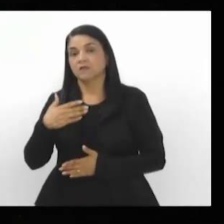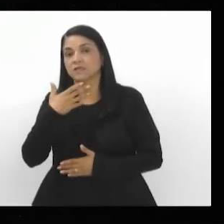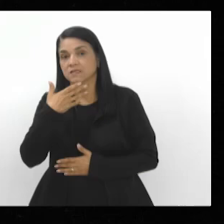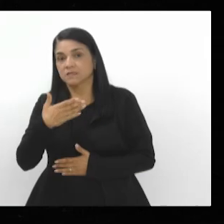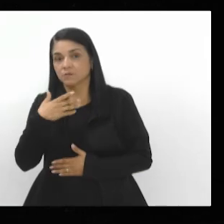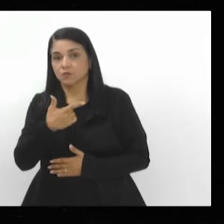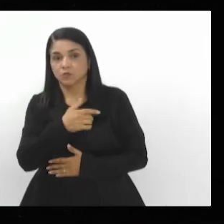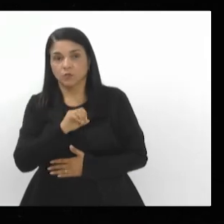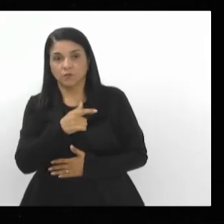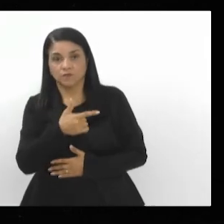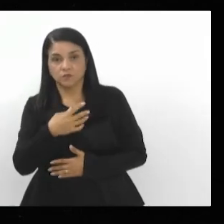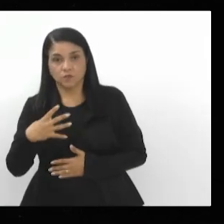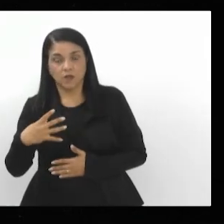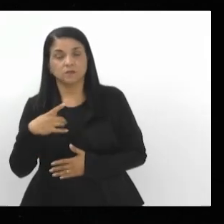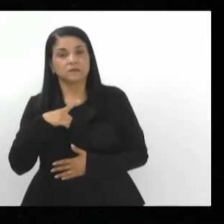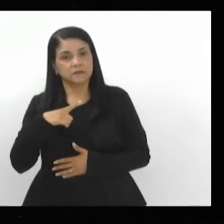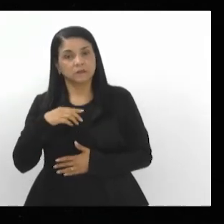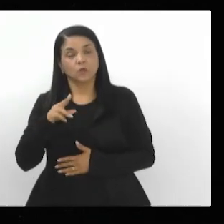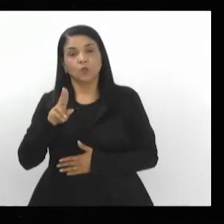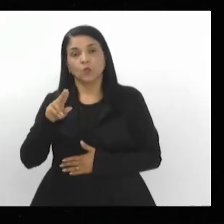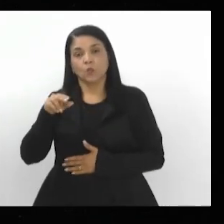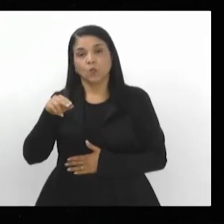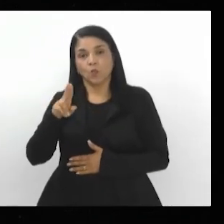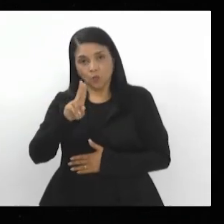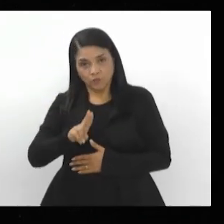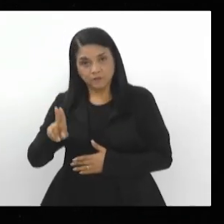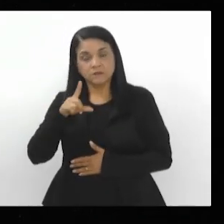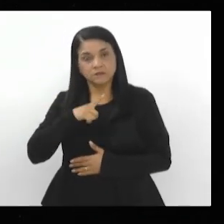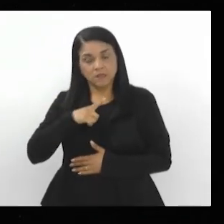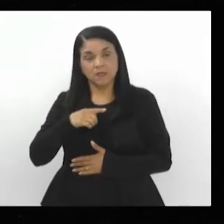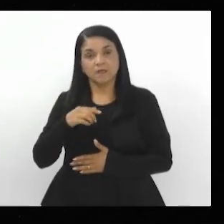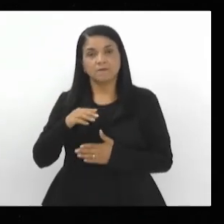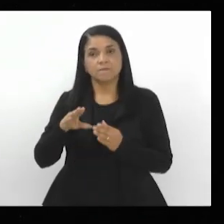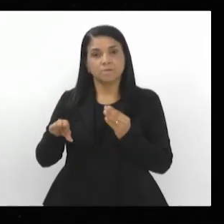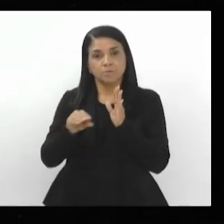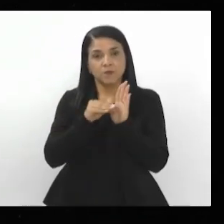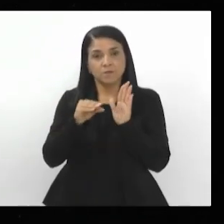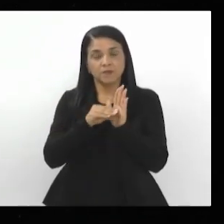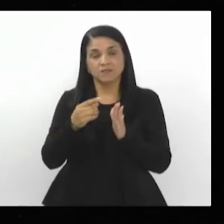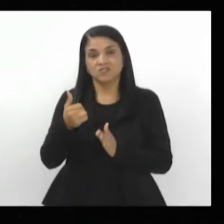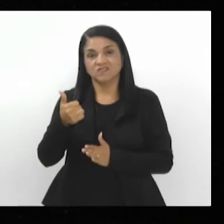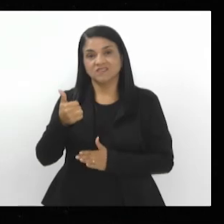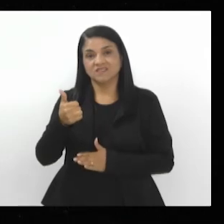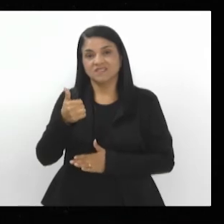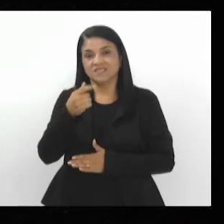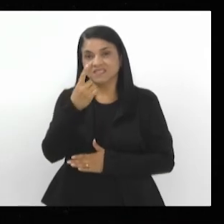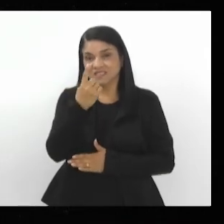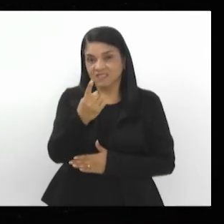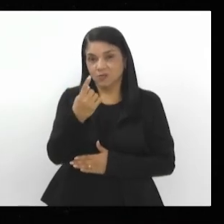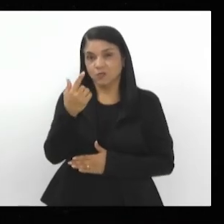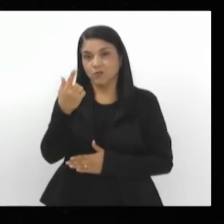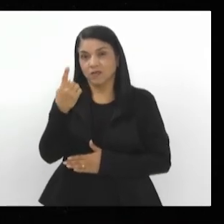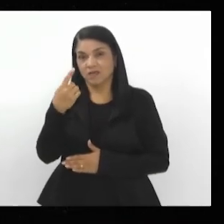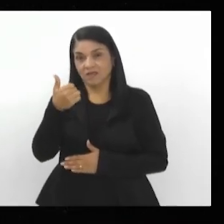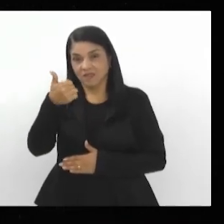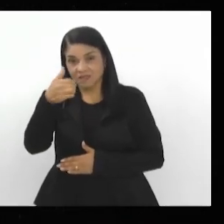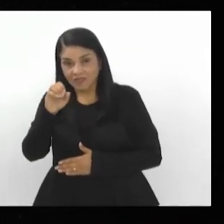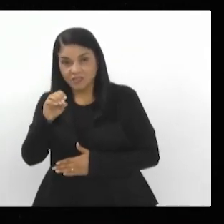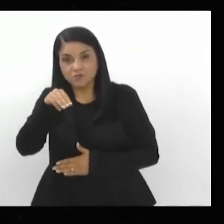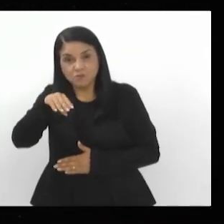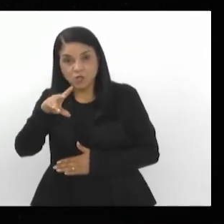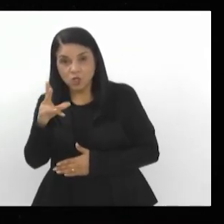no orçamento, além de uma emenda de 110 milhões, aprovada recentemente aqui na LERJ, onde eu